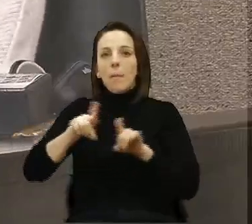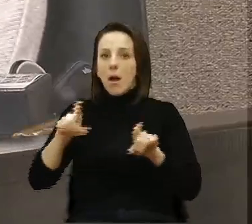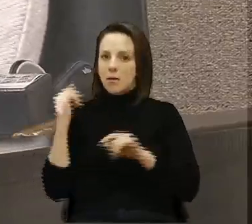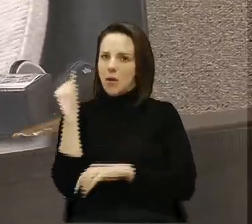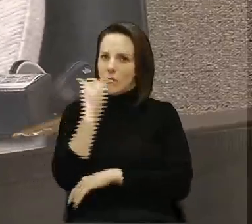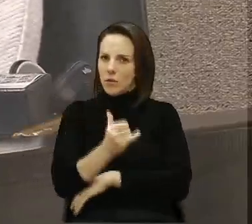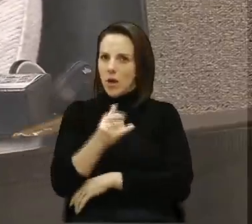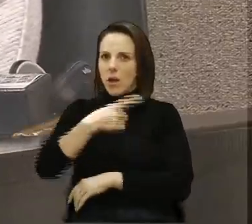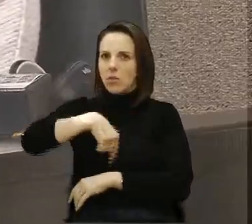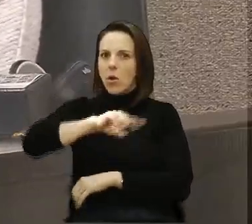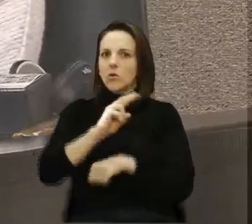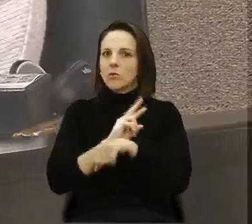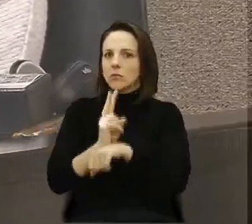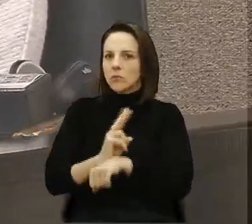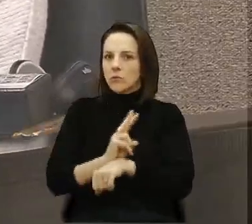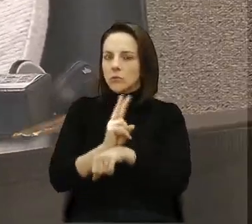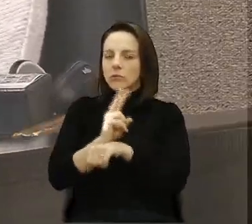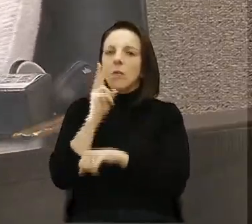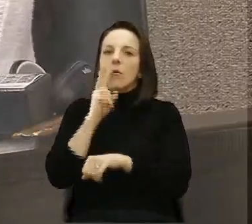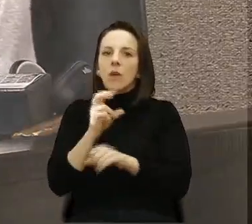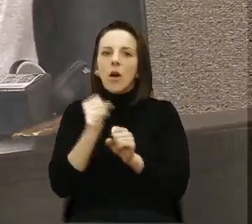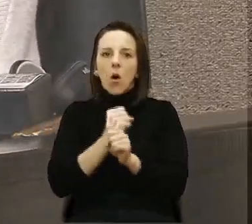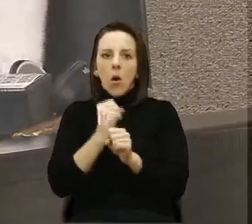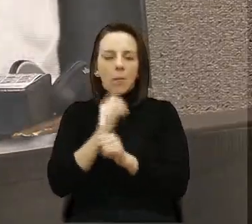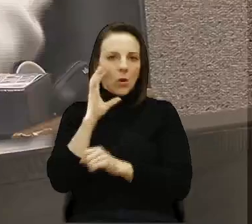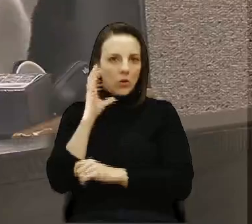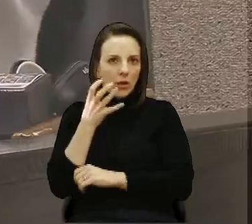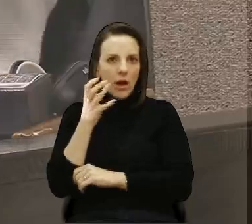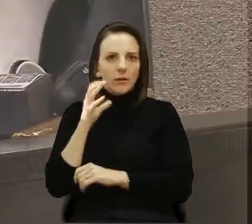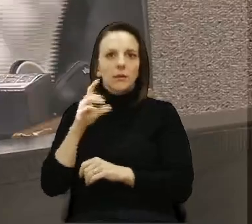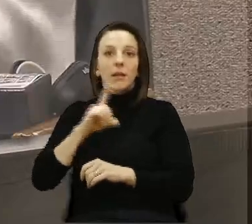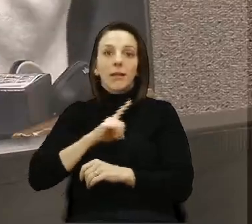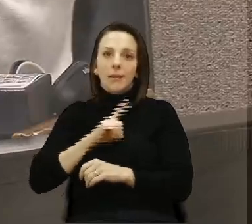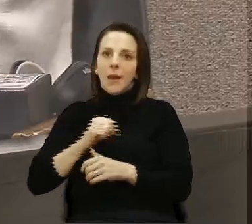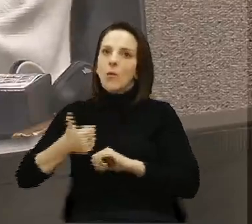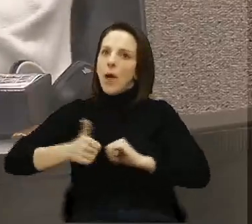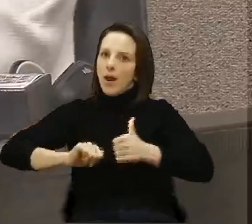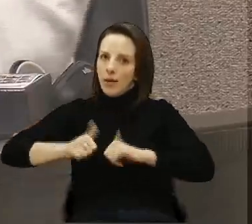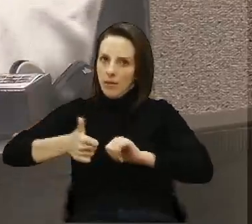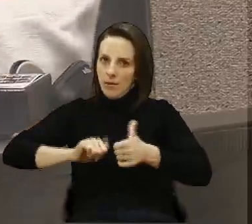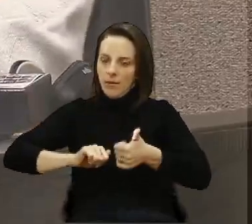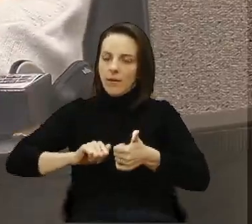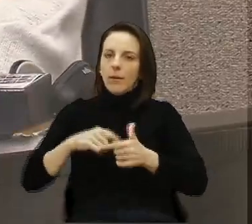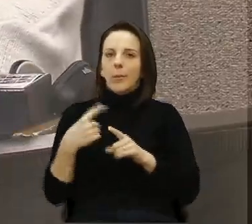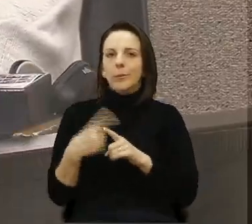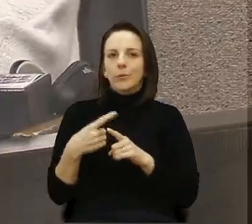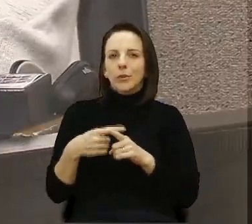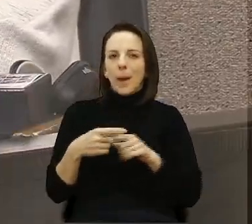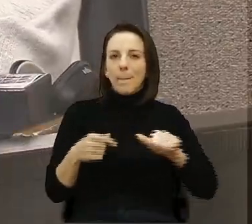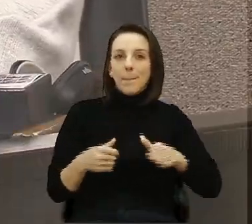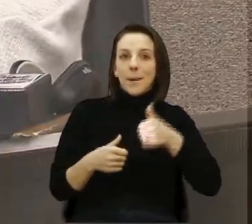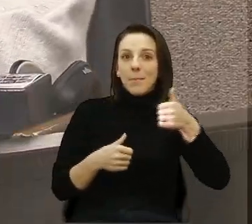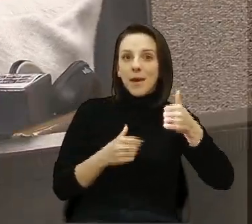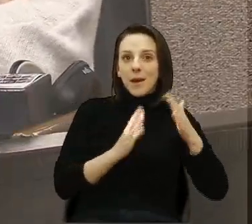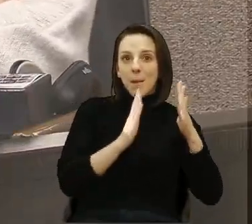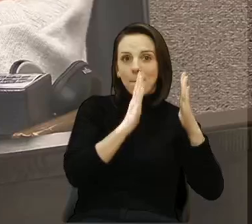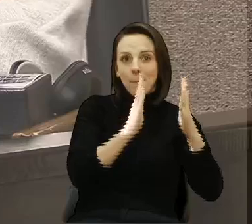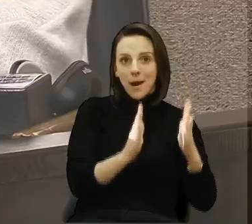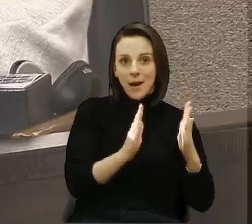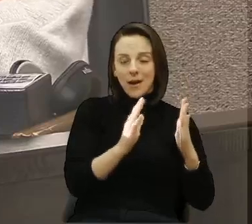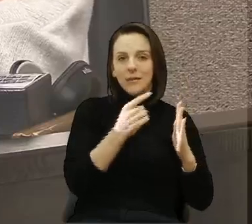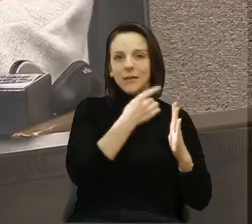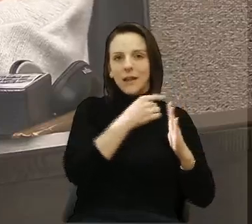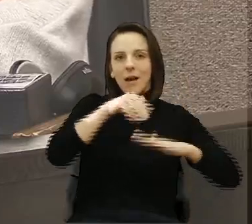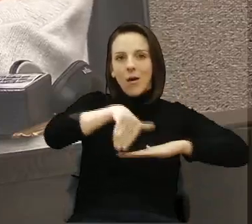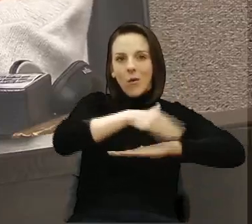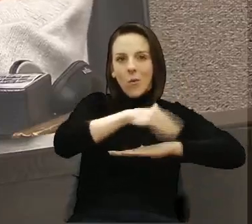obras aconteçam e aconteçam com qualidade. Porque, apesar de ter feito a primeira parte lá da Caetano Melo Filho na época